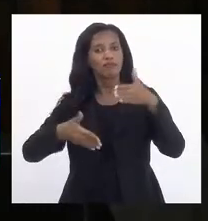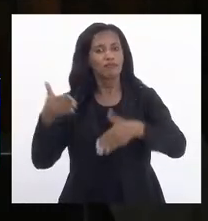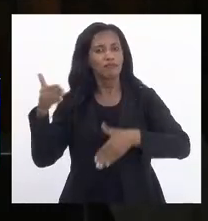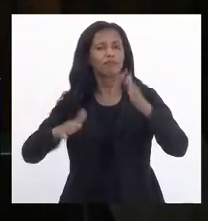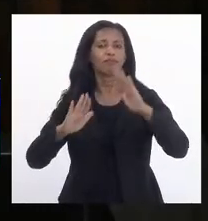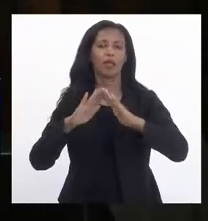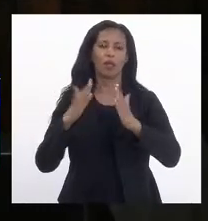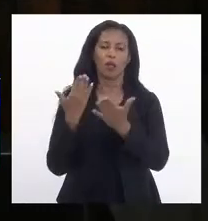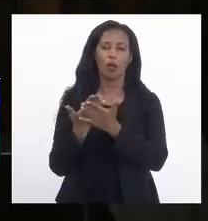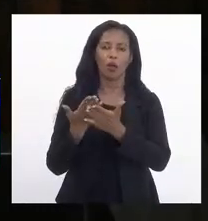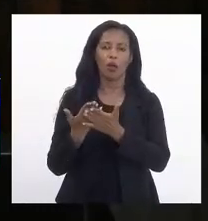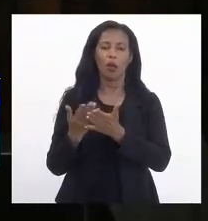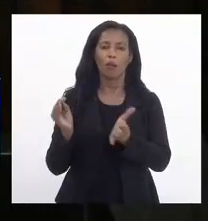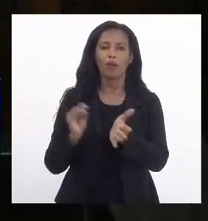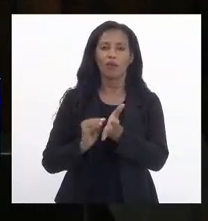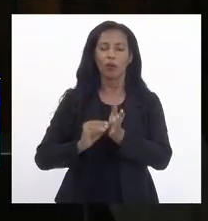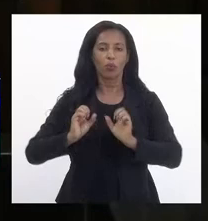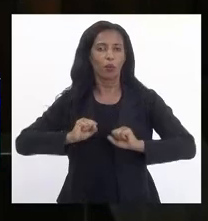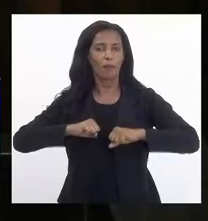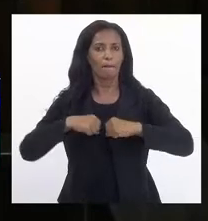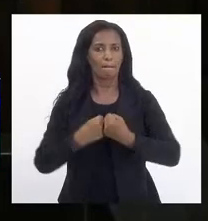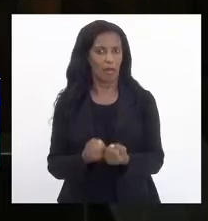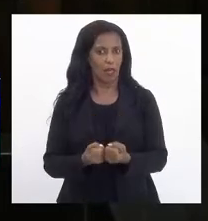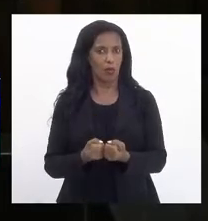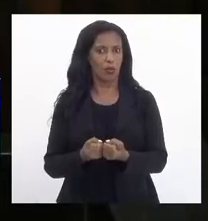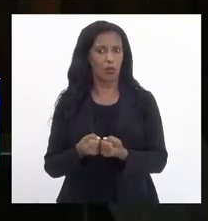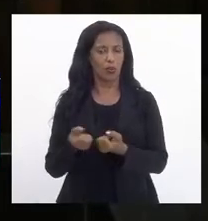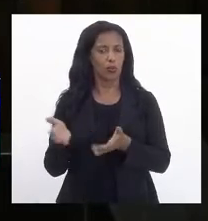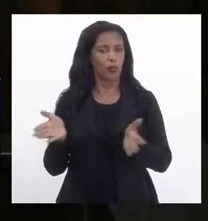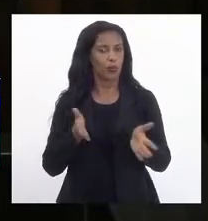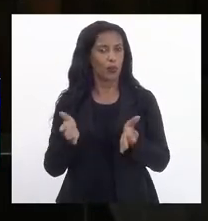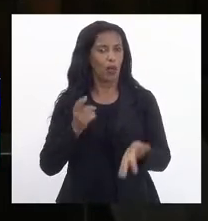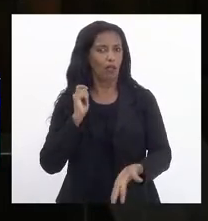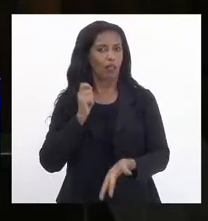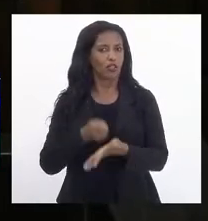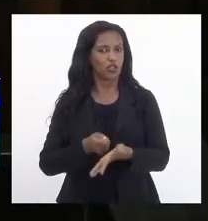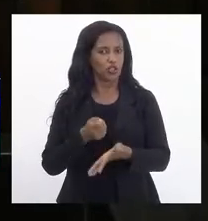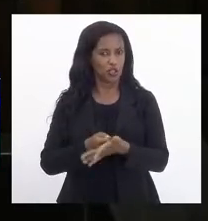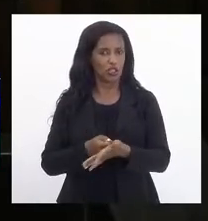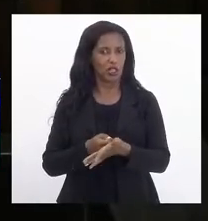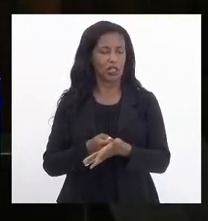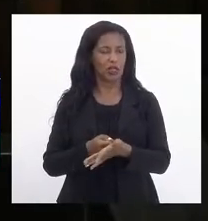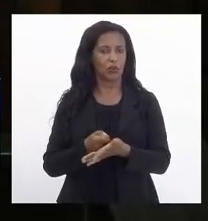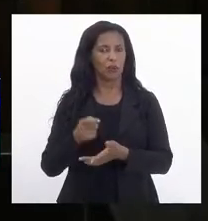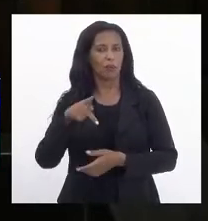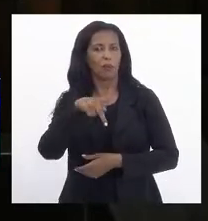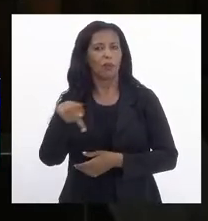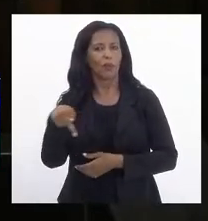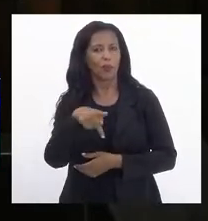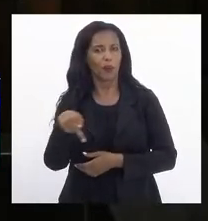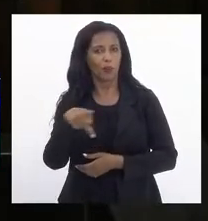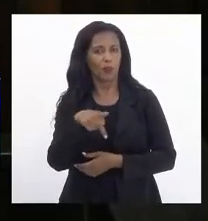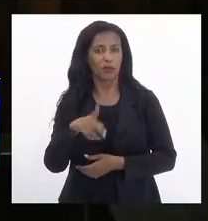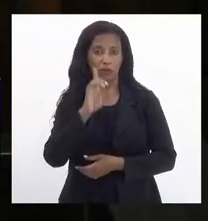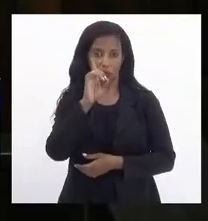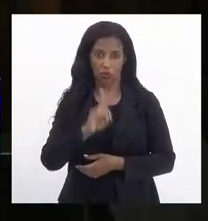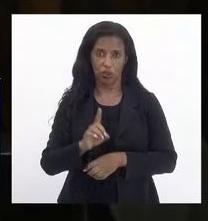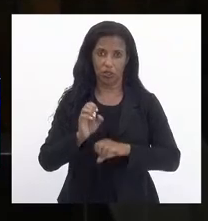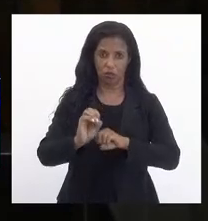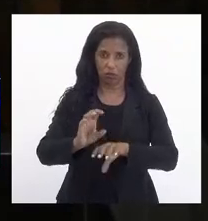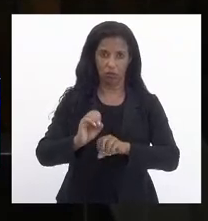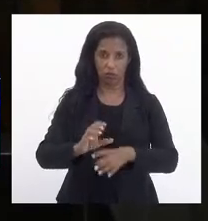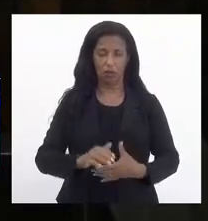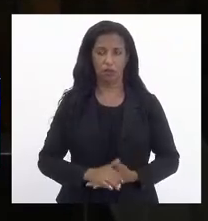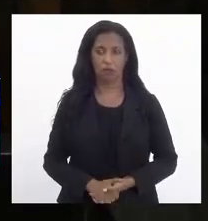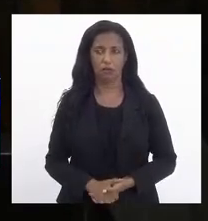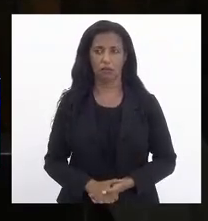porque faltou empenho do poder público a garantir esse direito básico para a população, que é o direito à educação.